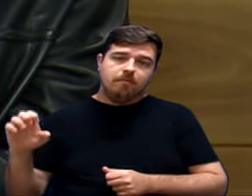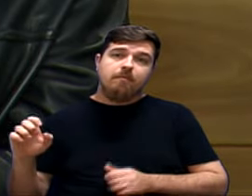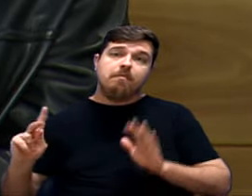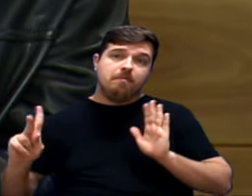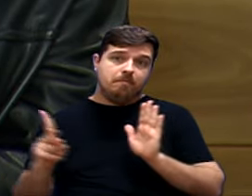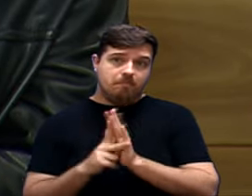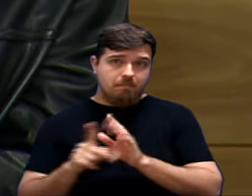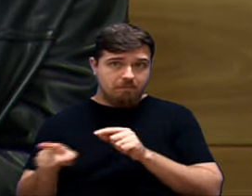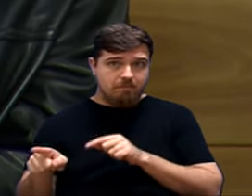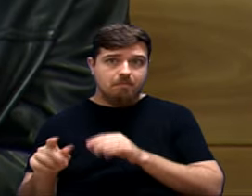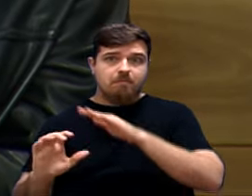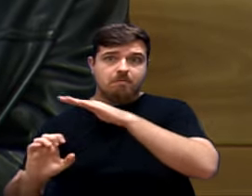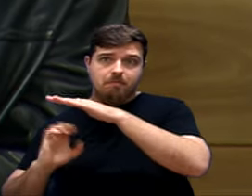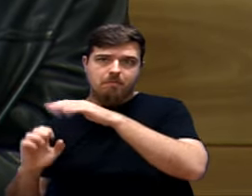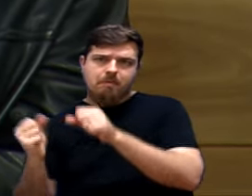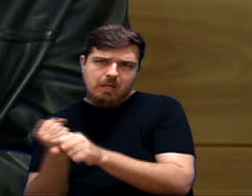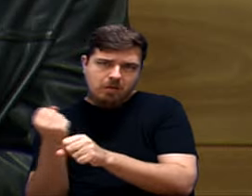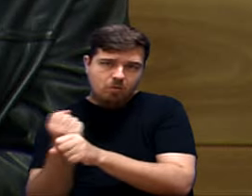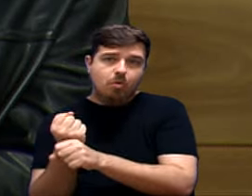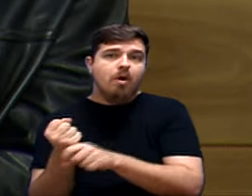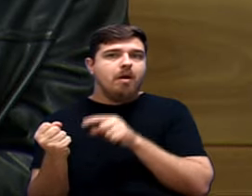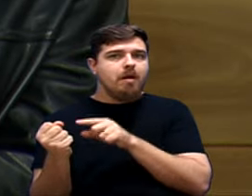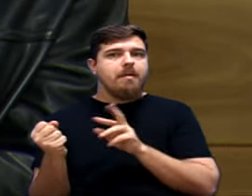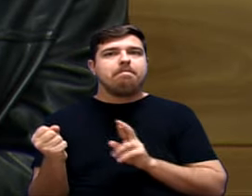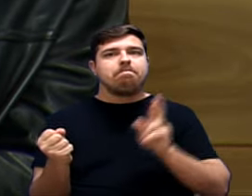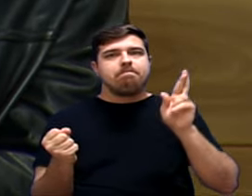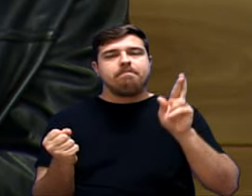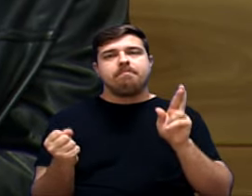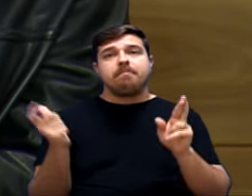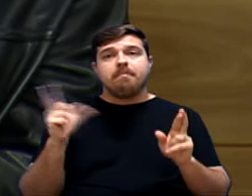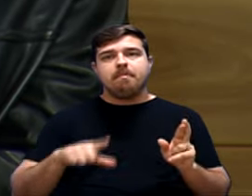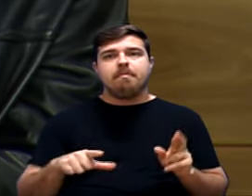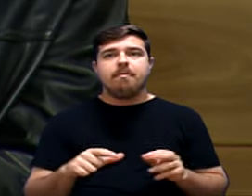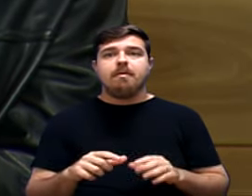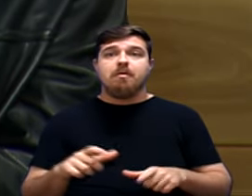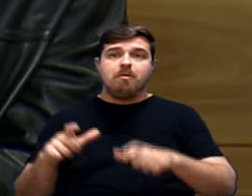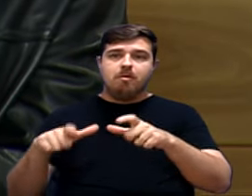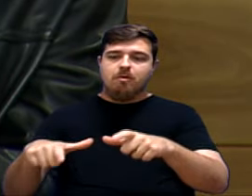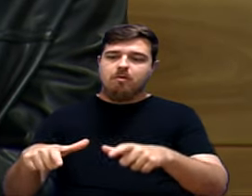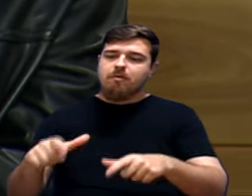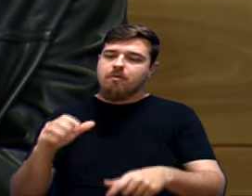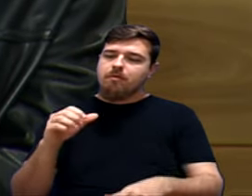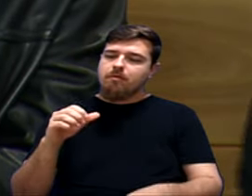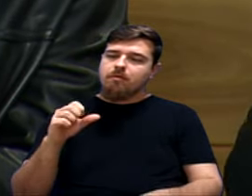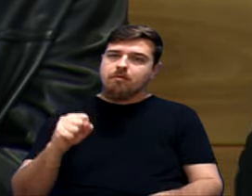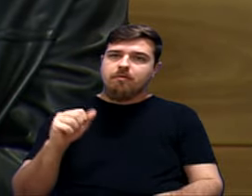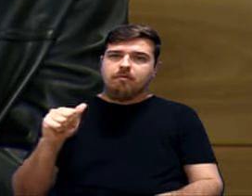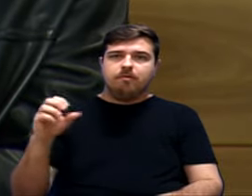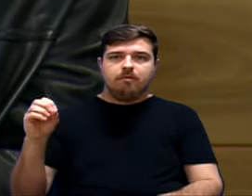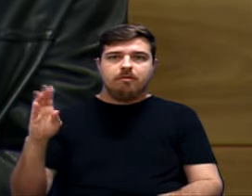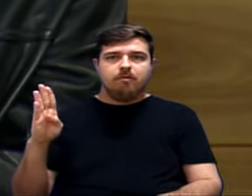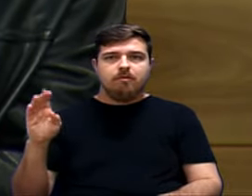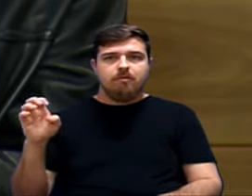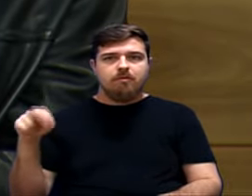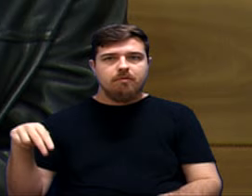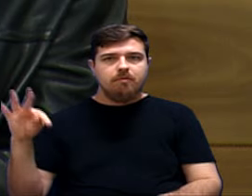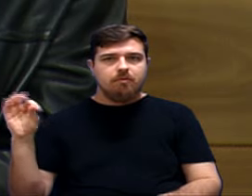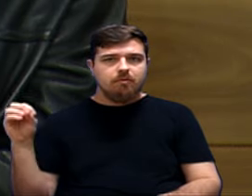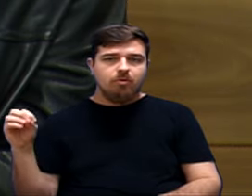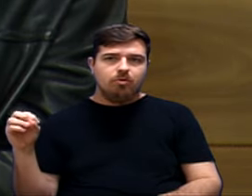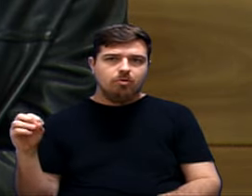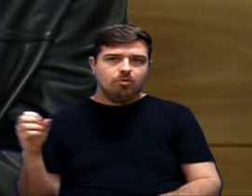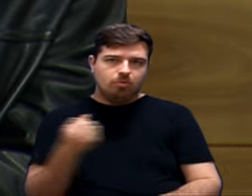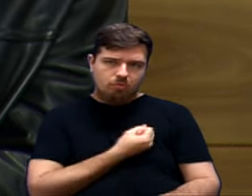Construtor vim com essa com esse dispositivo com relação ao Parque som Bento você você fala do Parque som Bento